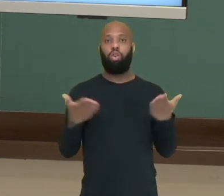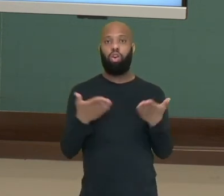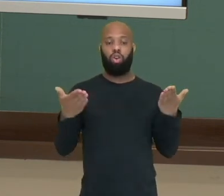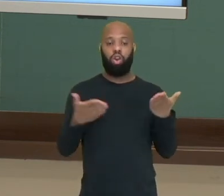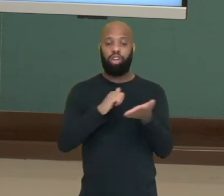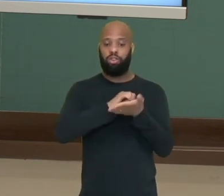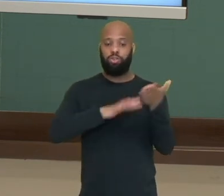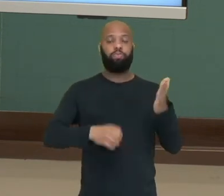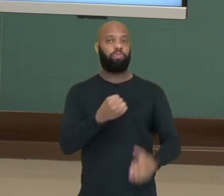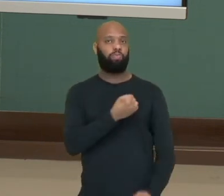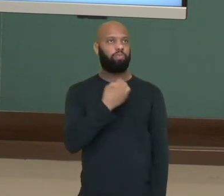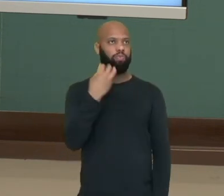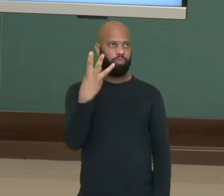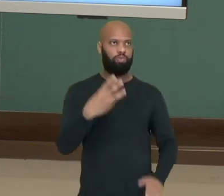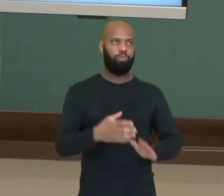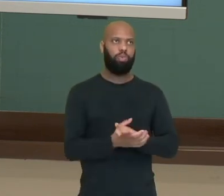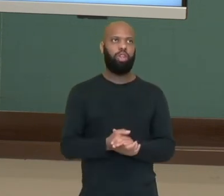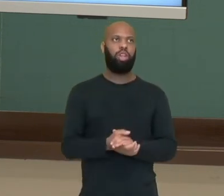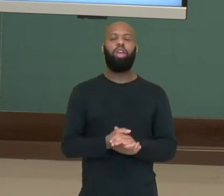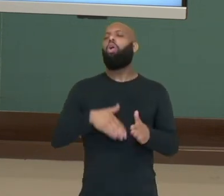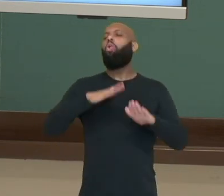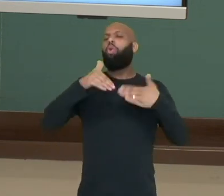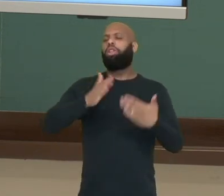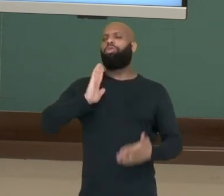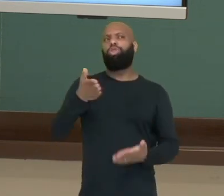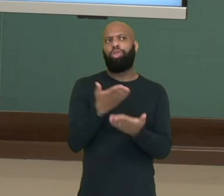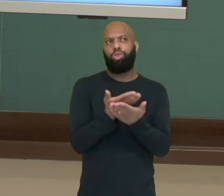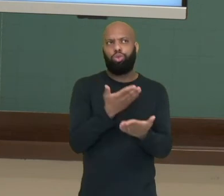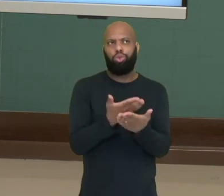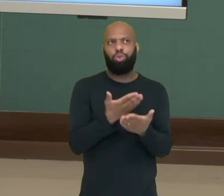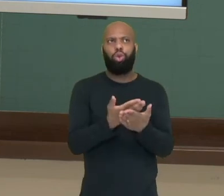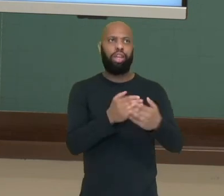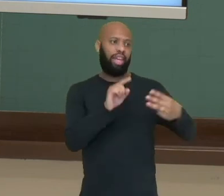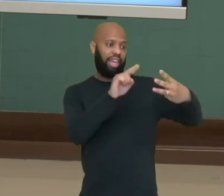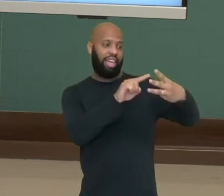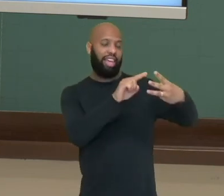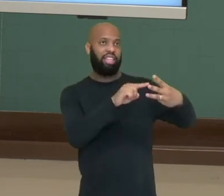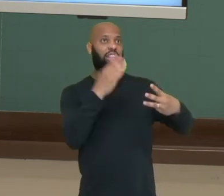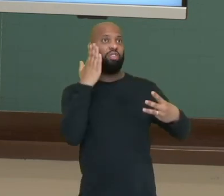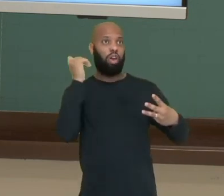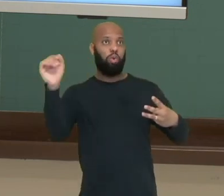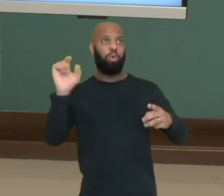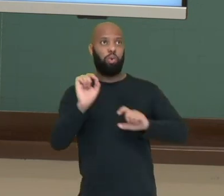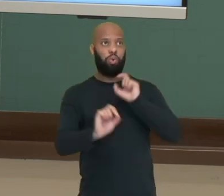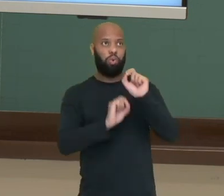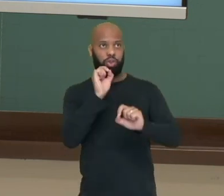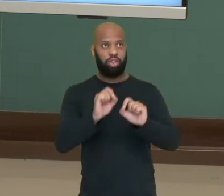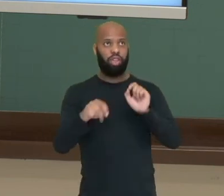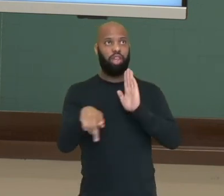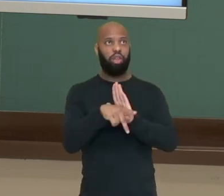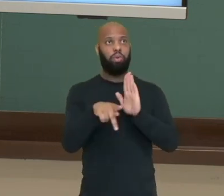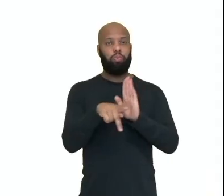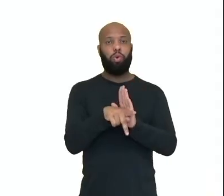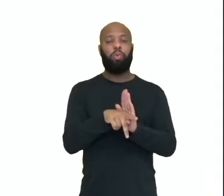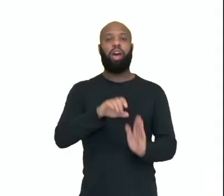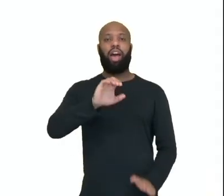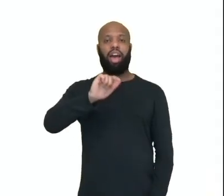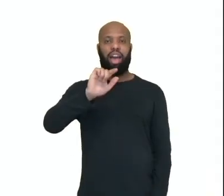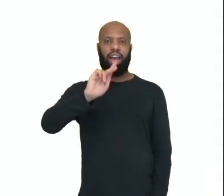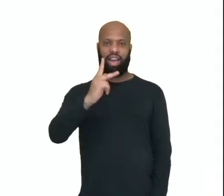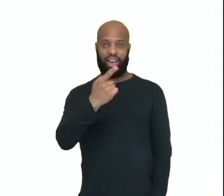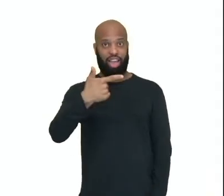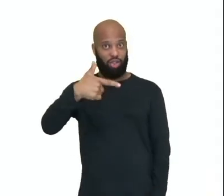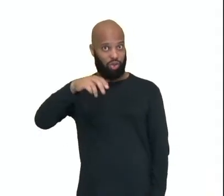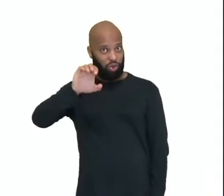Agora vamos para a atividade 3. Como vimos, um peróxido bastante popular é o peróxido de hidrogênio ou água